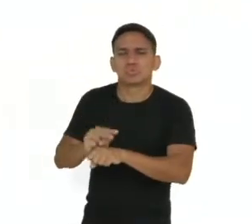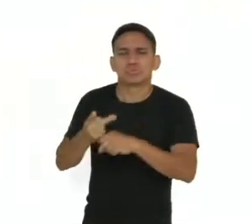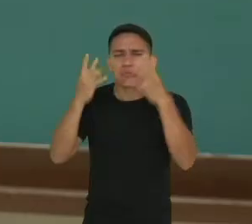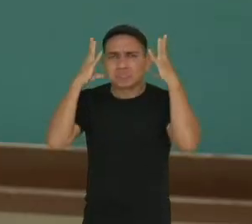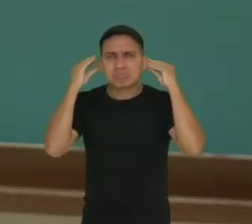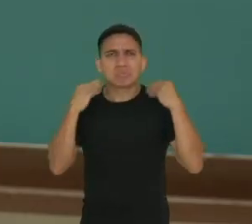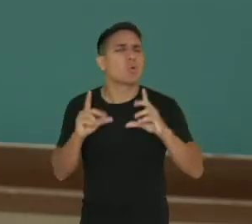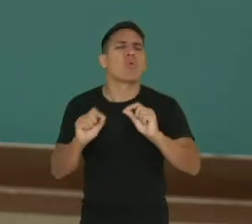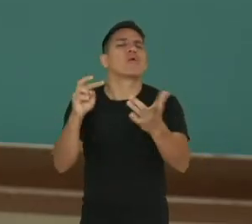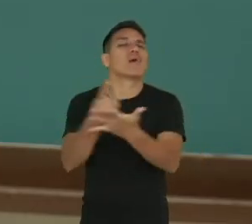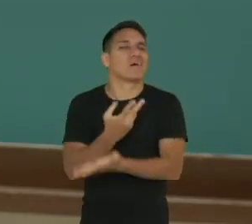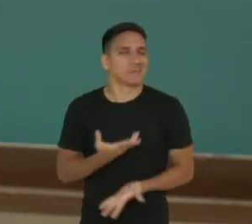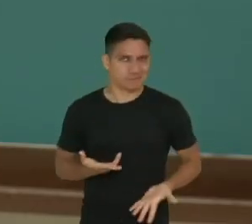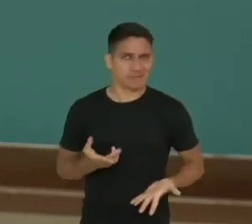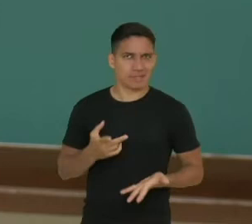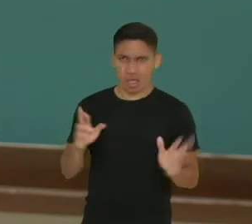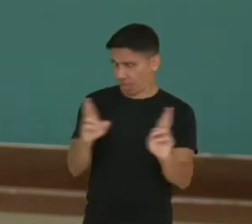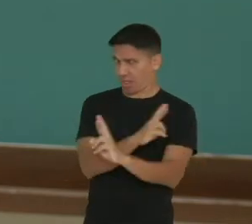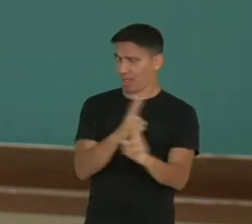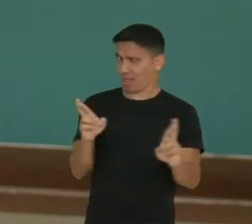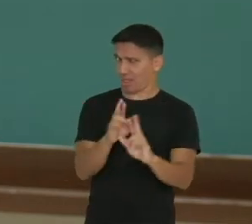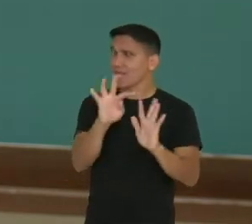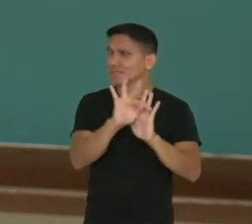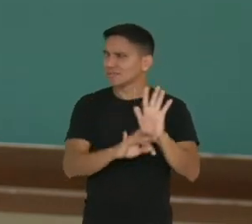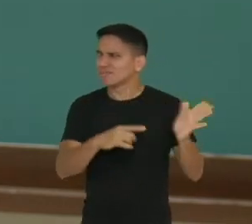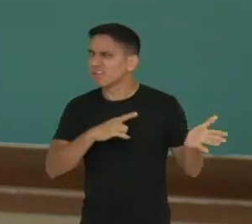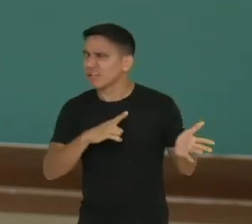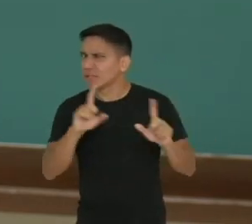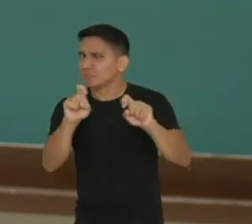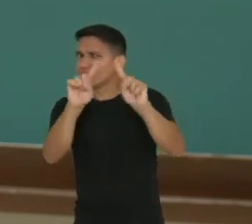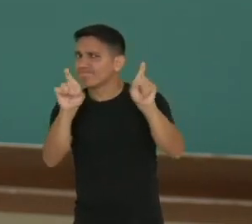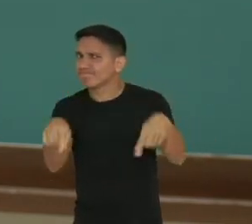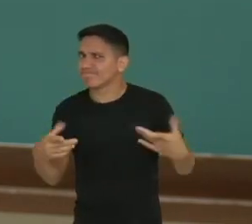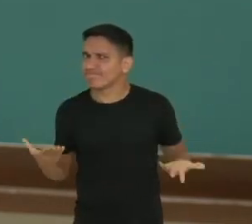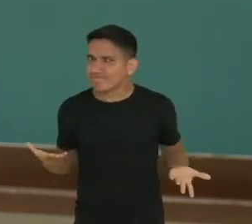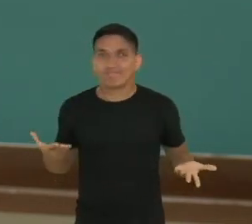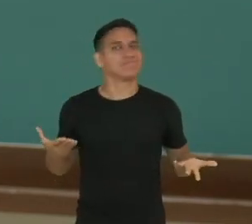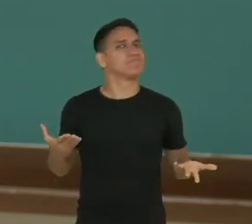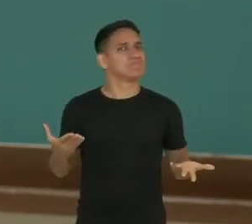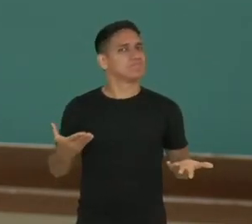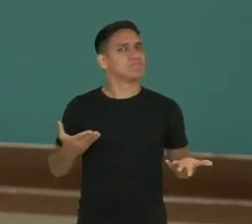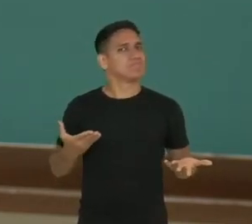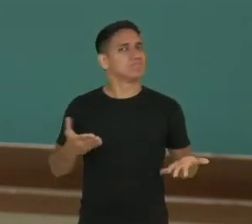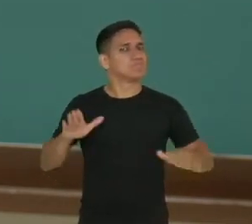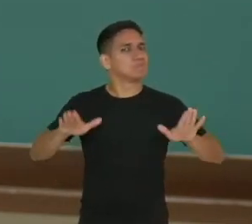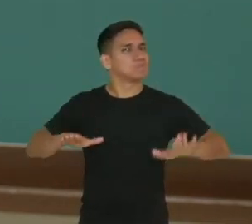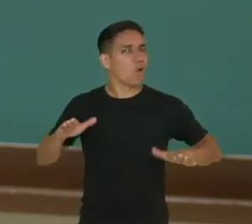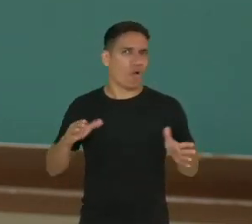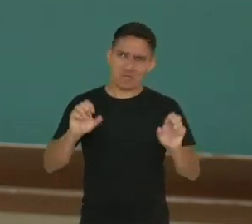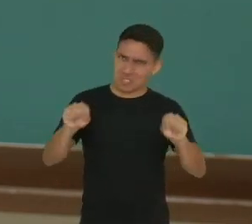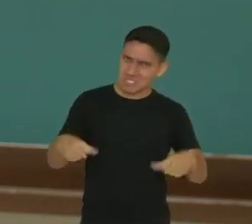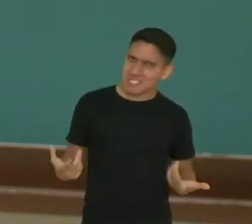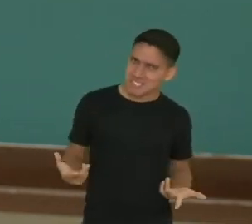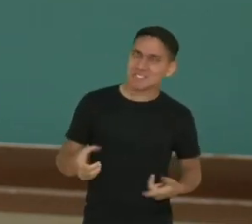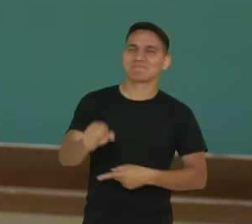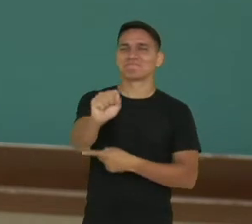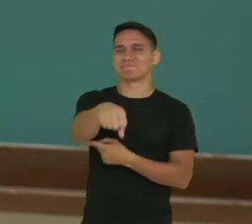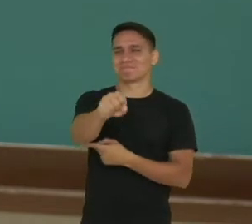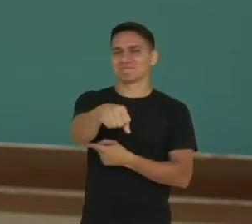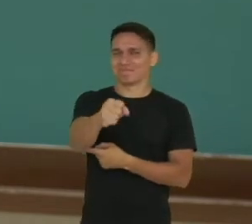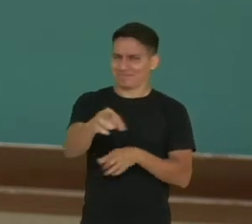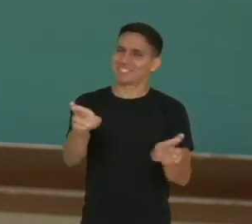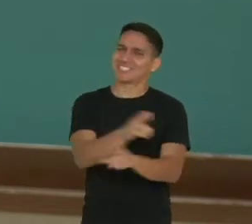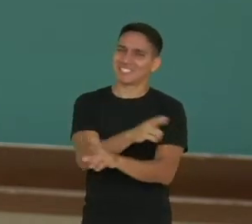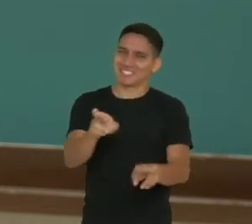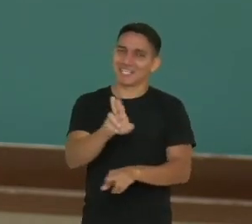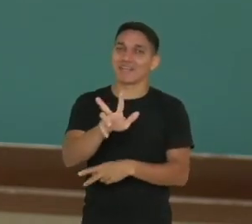aqui, Será que isso tem relação com o nosso texto? De alguma forma? Sim, tem relação, Nós vamos